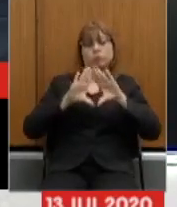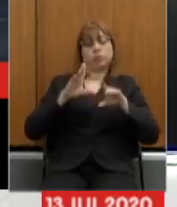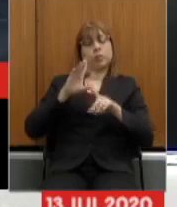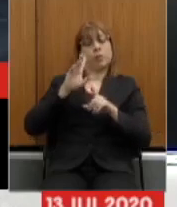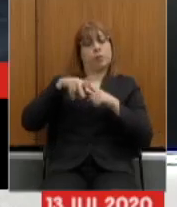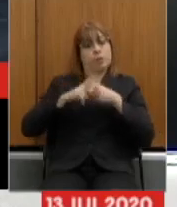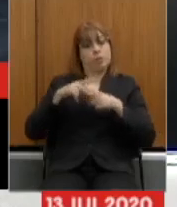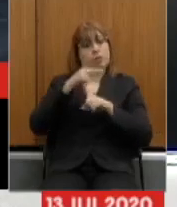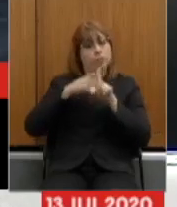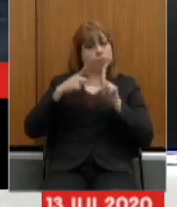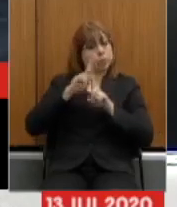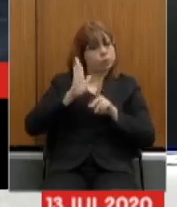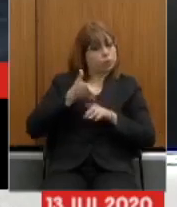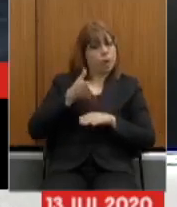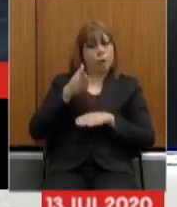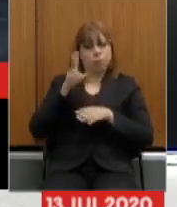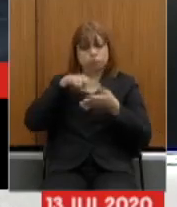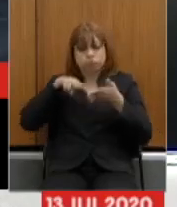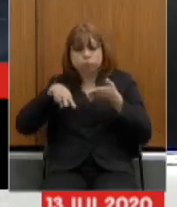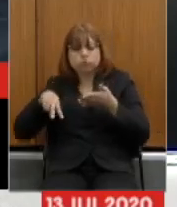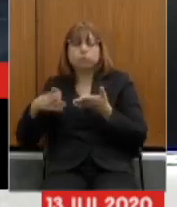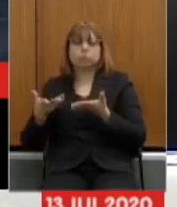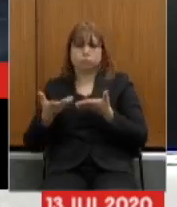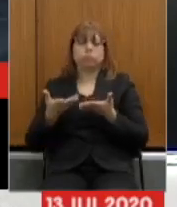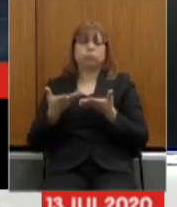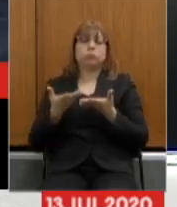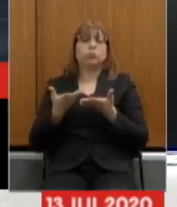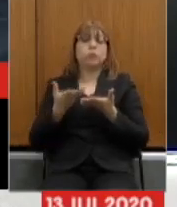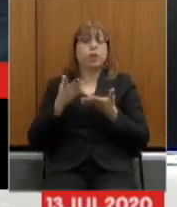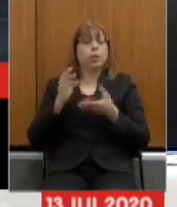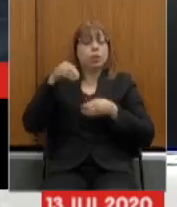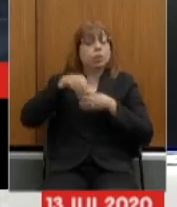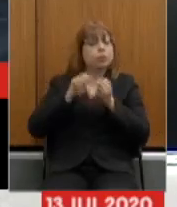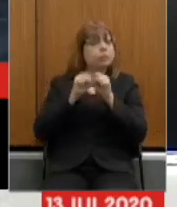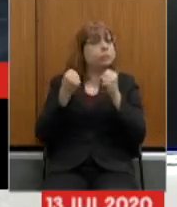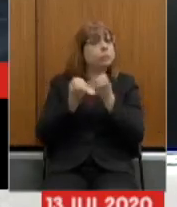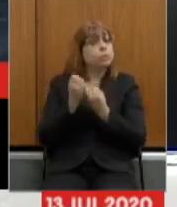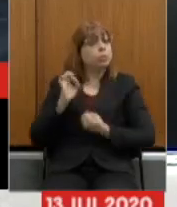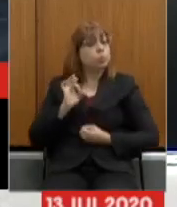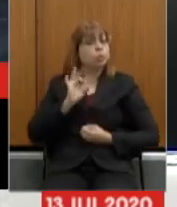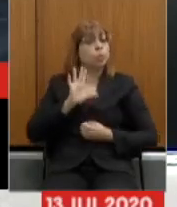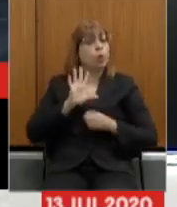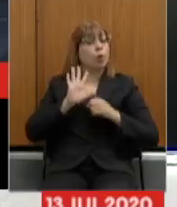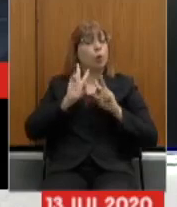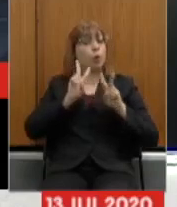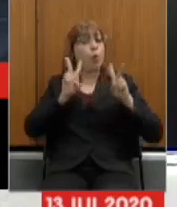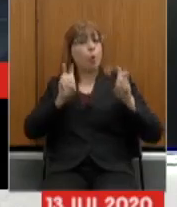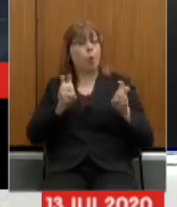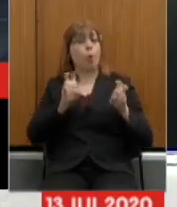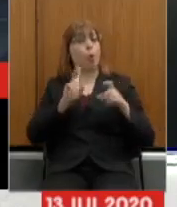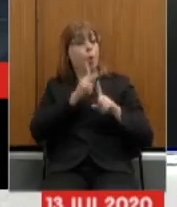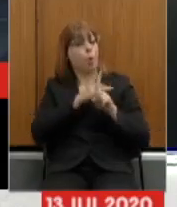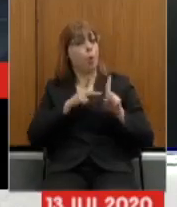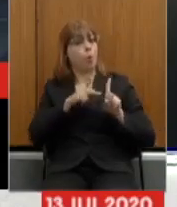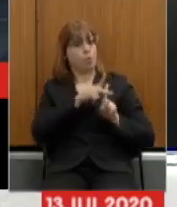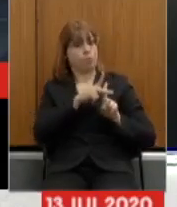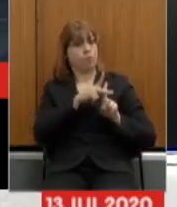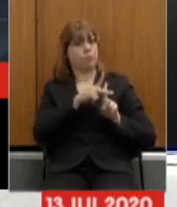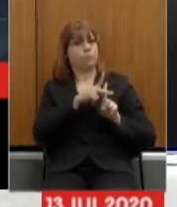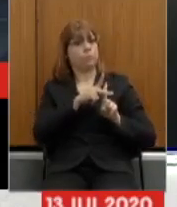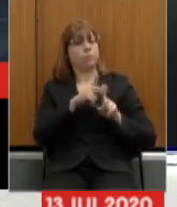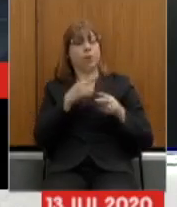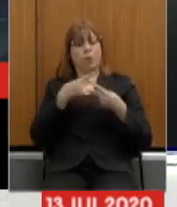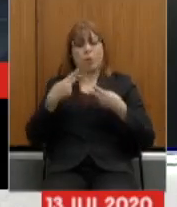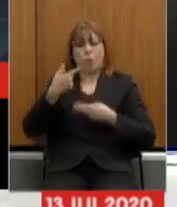tramitou, serão abordados nos seminários apenas as questões previdenciárias. As matérias administrativas